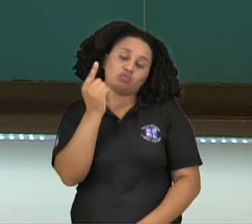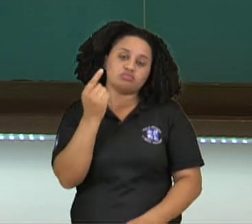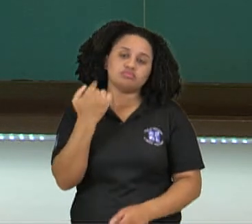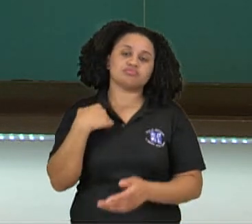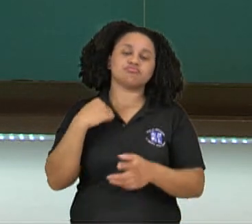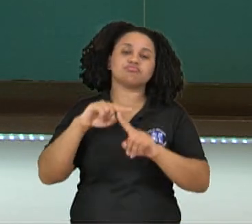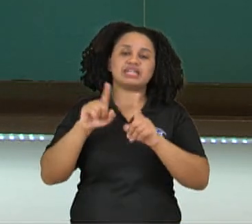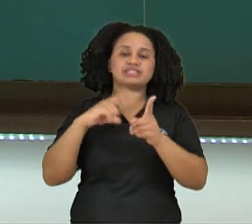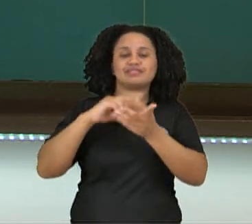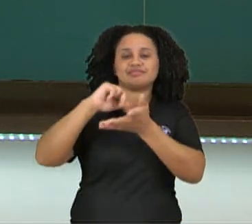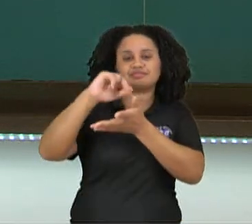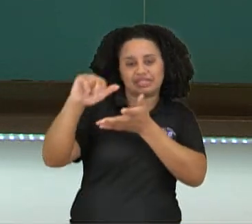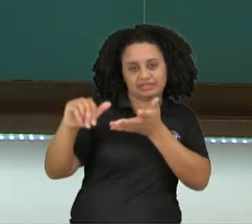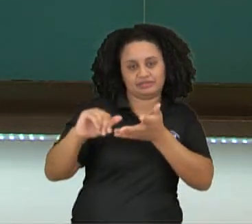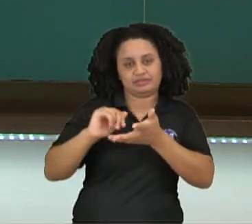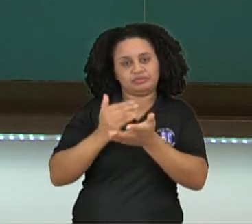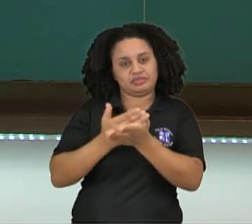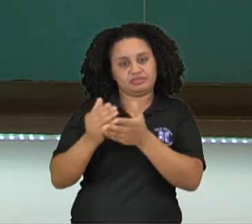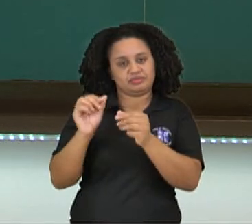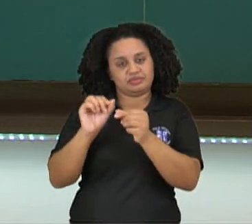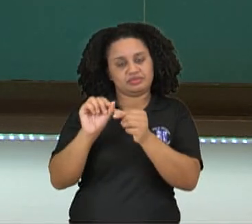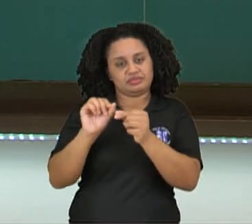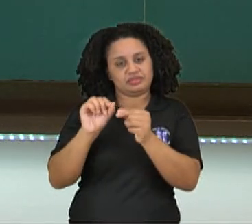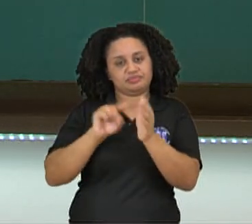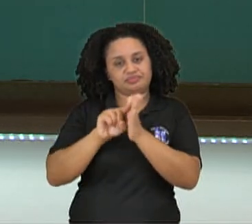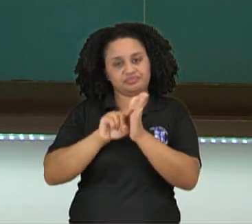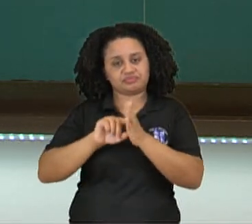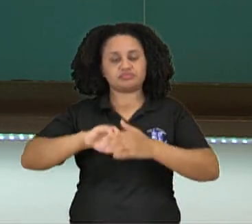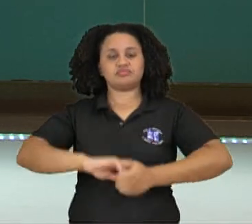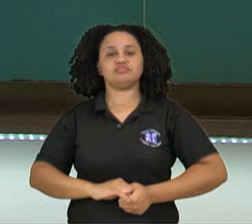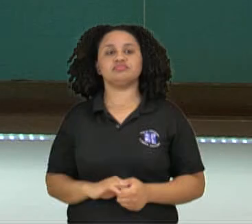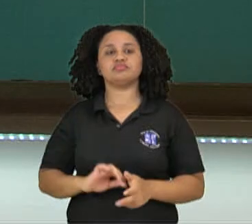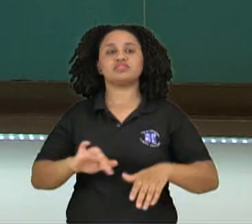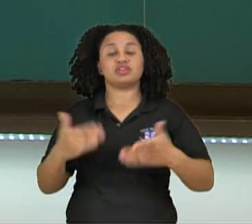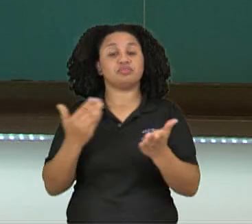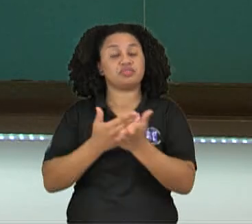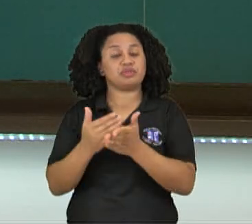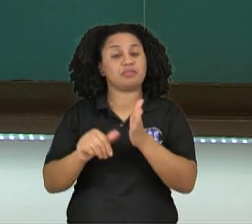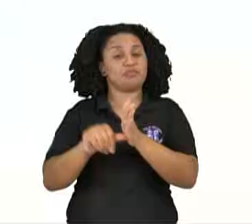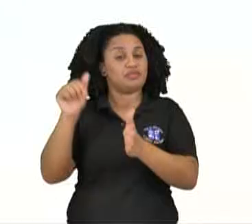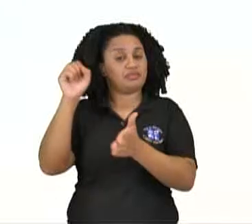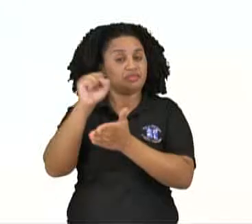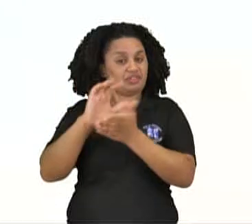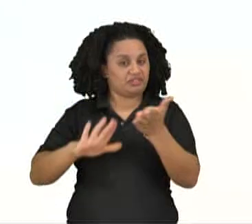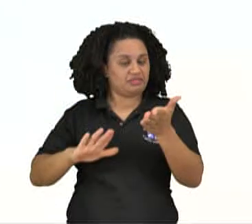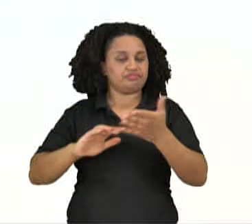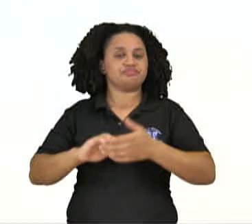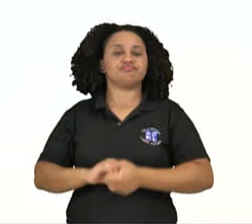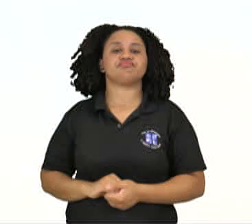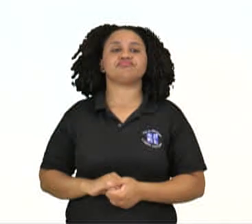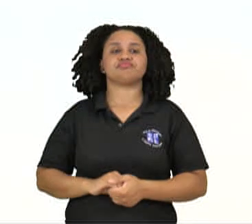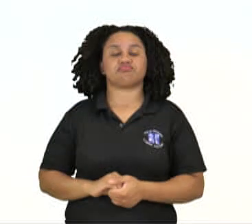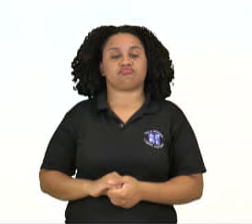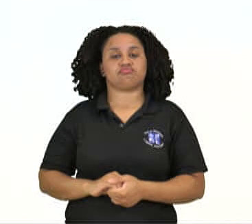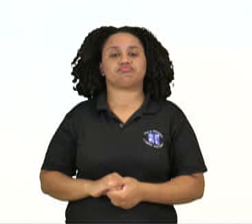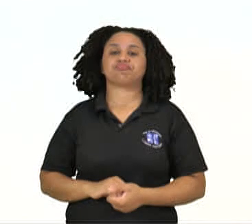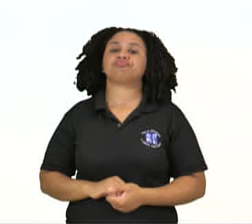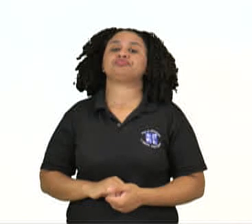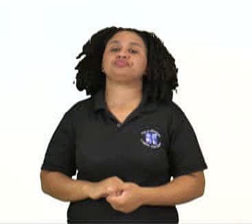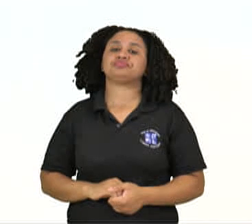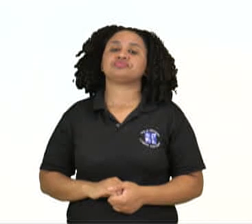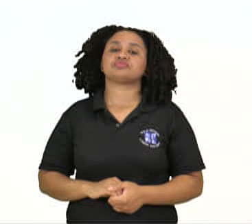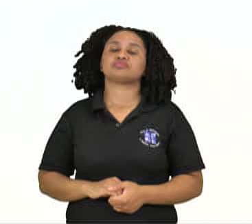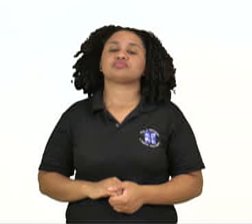Ok? Vamos começar então com a nossa primeira atividade para aquecer. Observem aqui, leiam comigo.